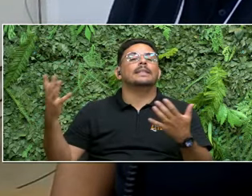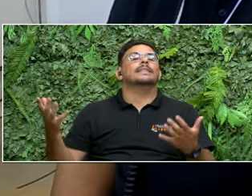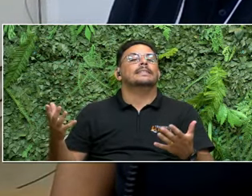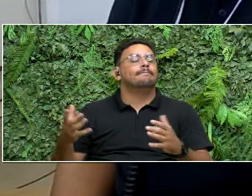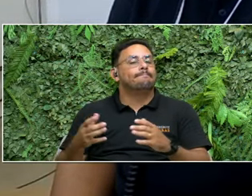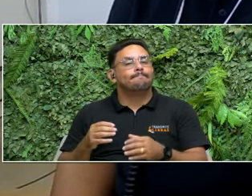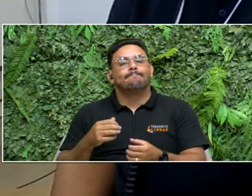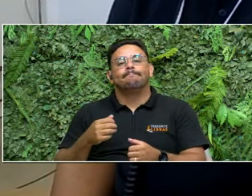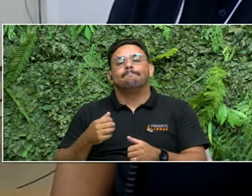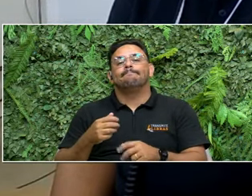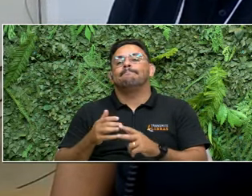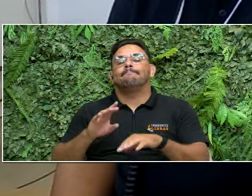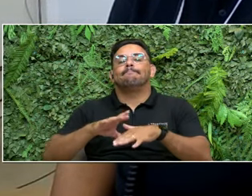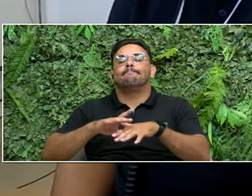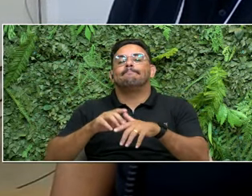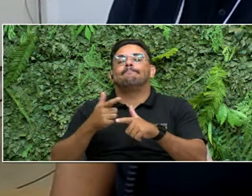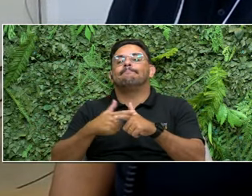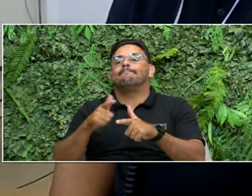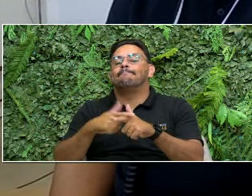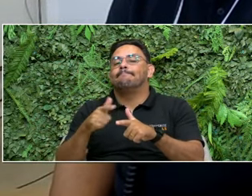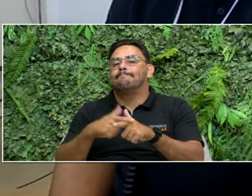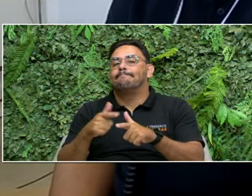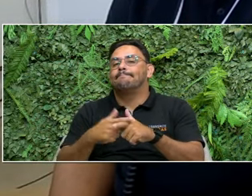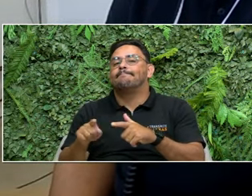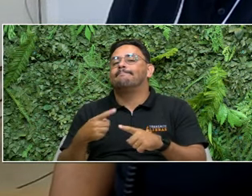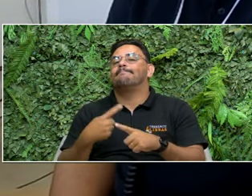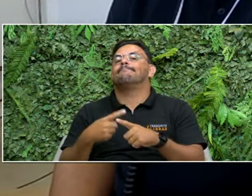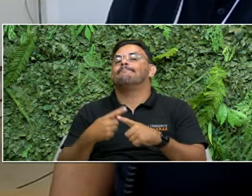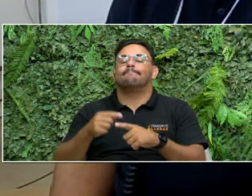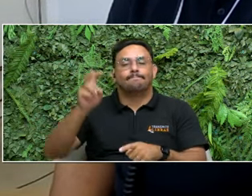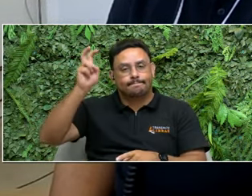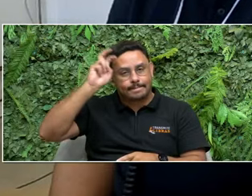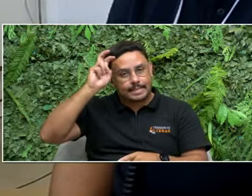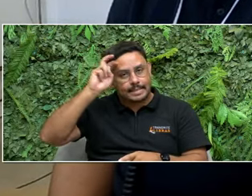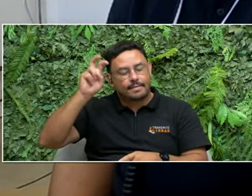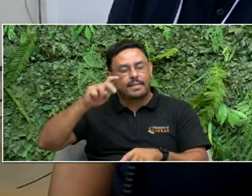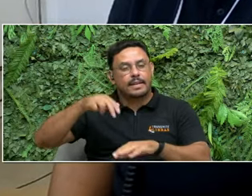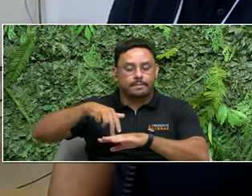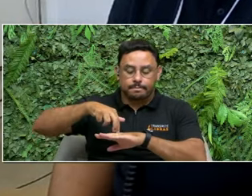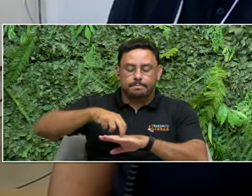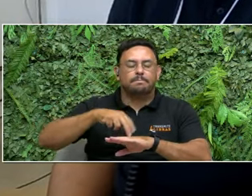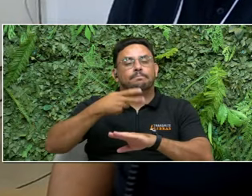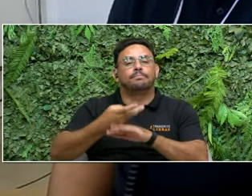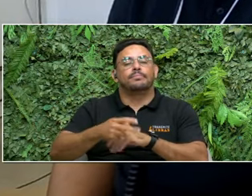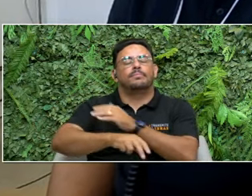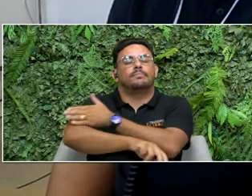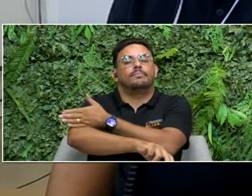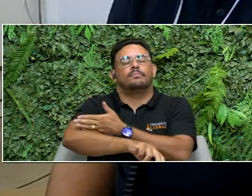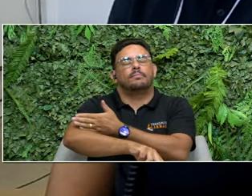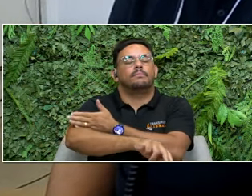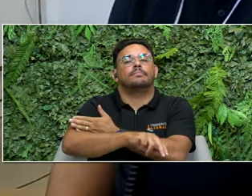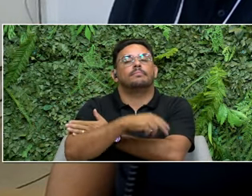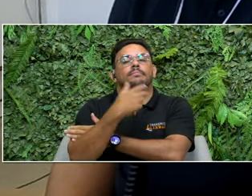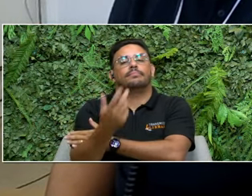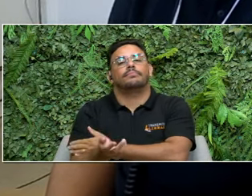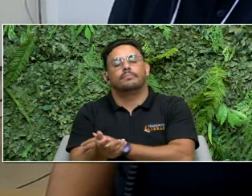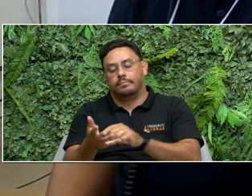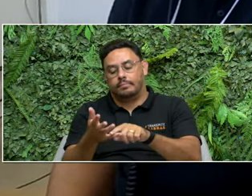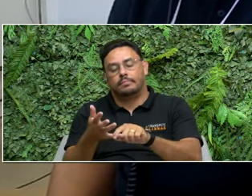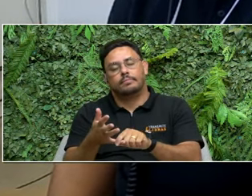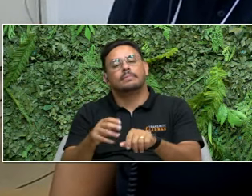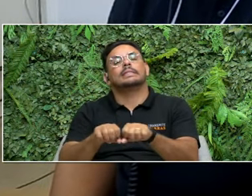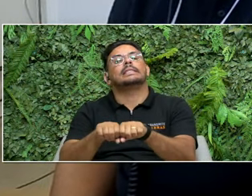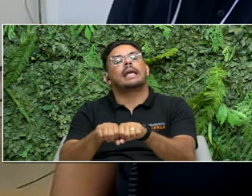disposição neste confronto numa atividade de quinta-feira o Rubinho acabou caindo sobre o braço quebrou ali um dos dedos da